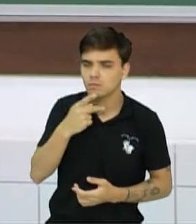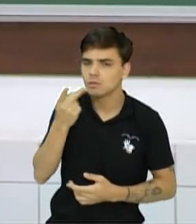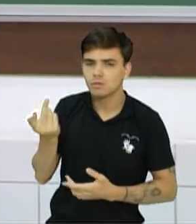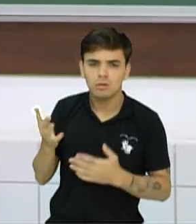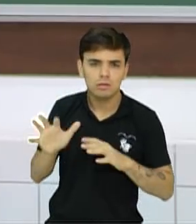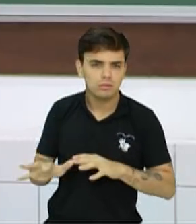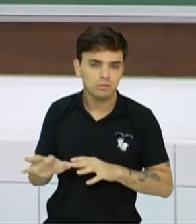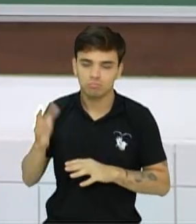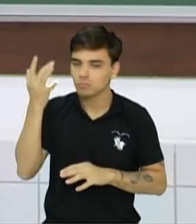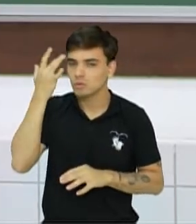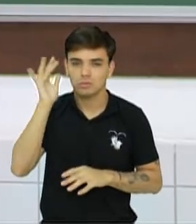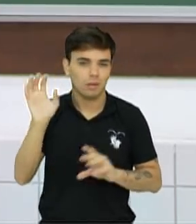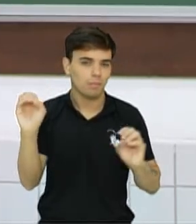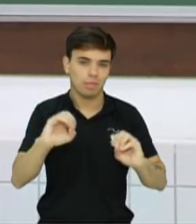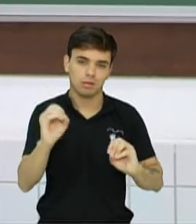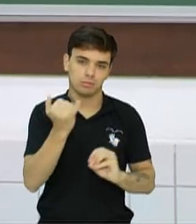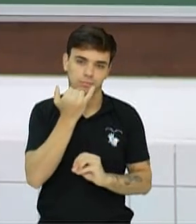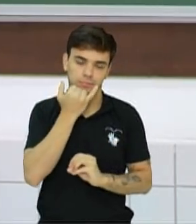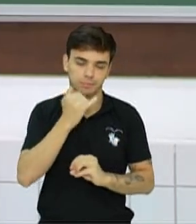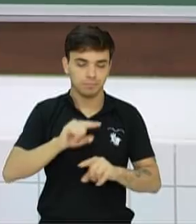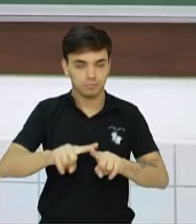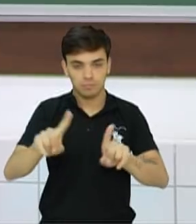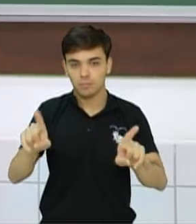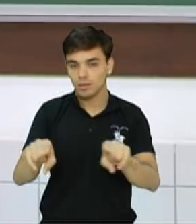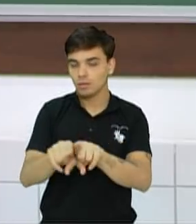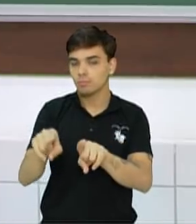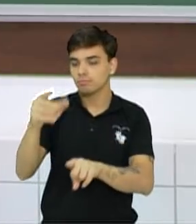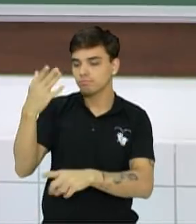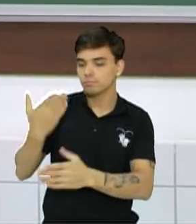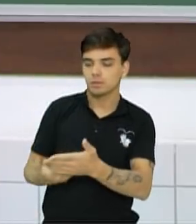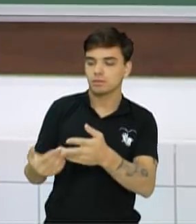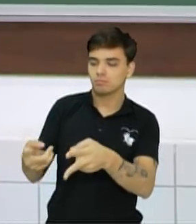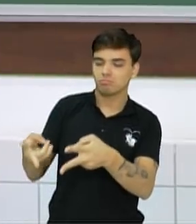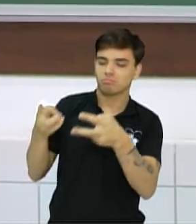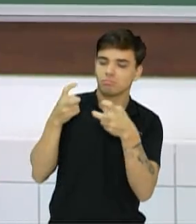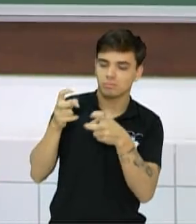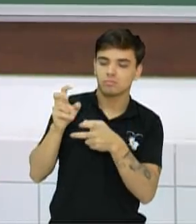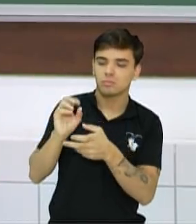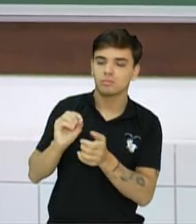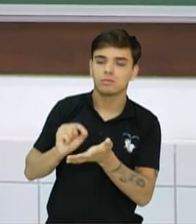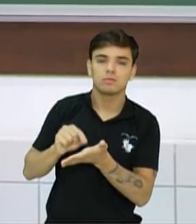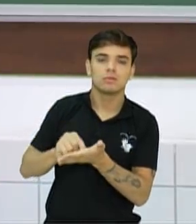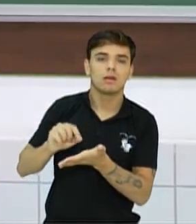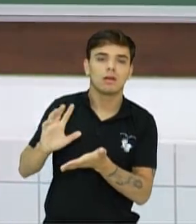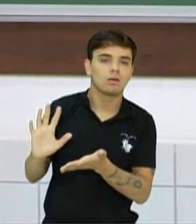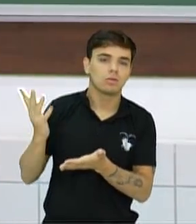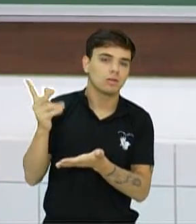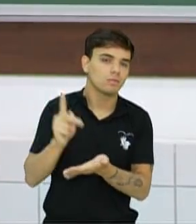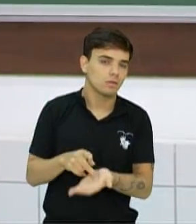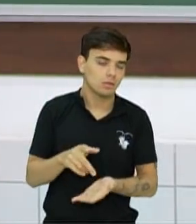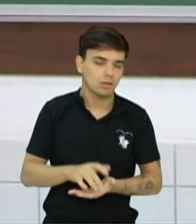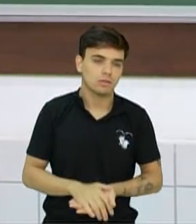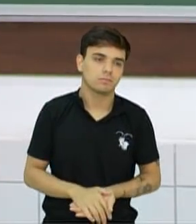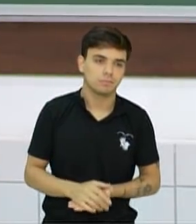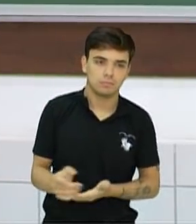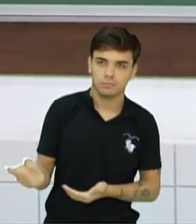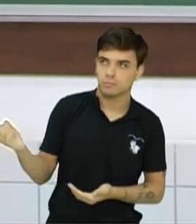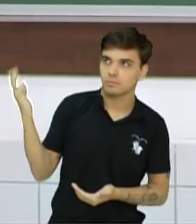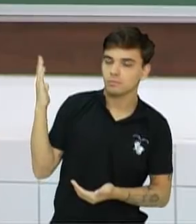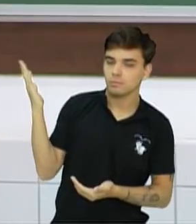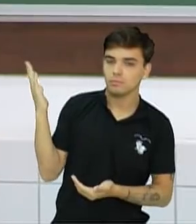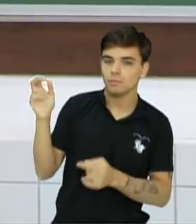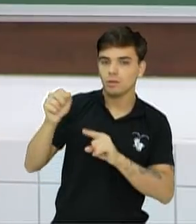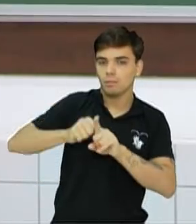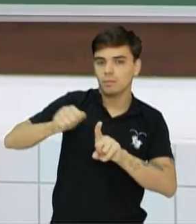de nada, ou perdeu a percepção daquilo que realmente acontece. Aqui eu trouxe, gente, nesse mês